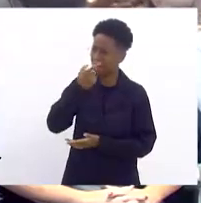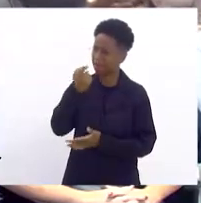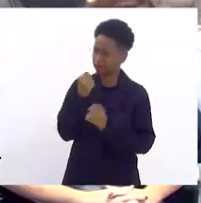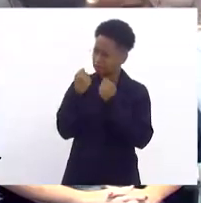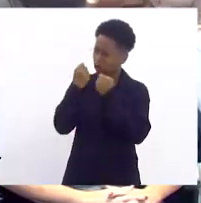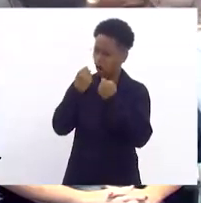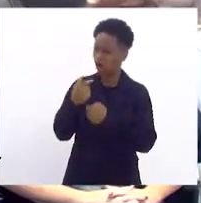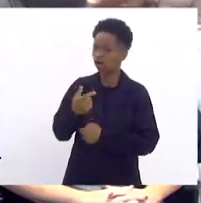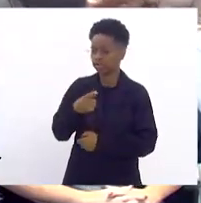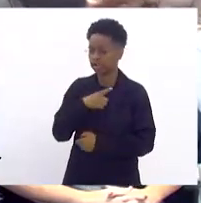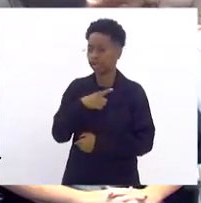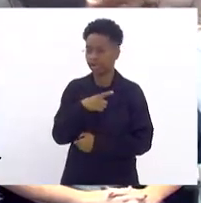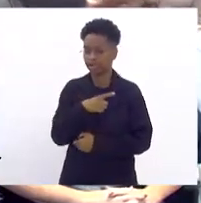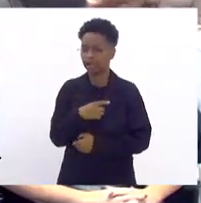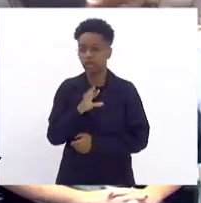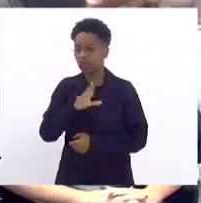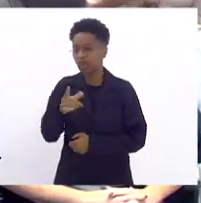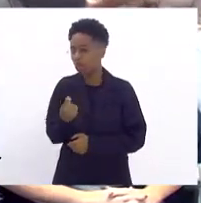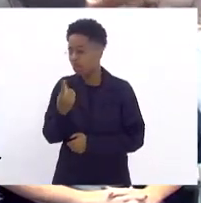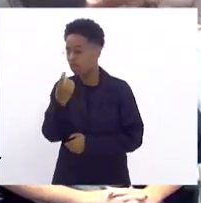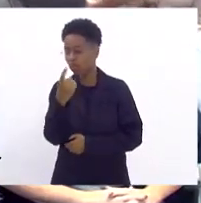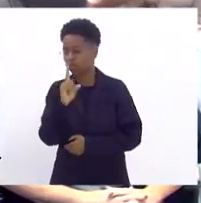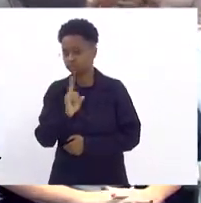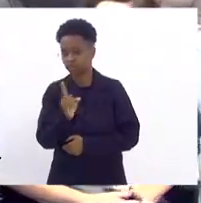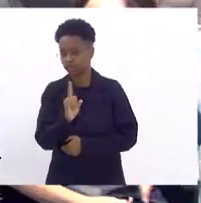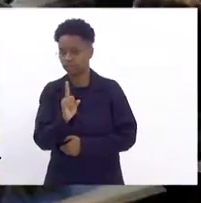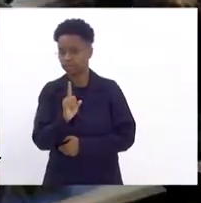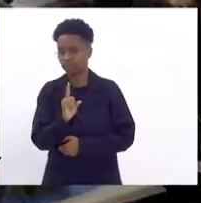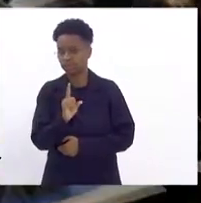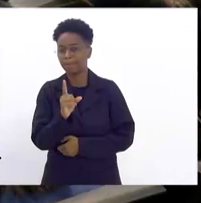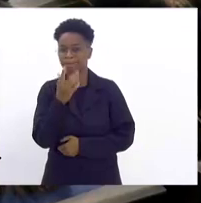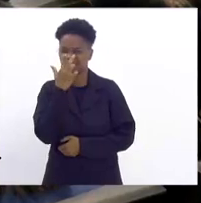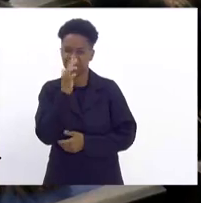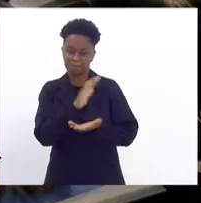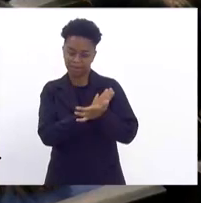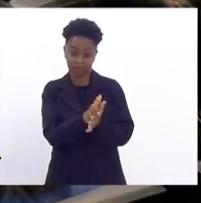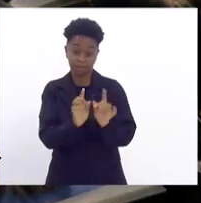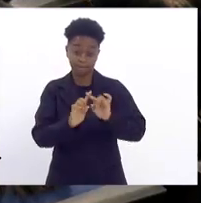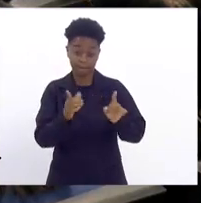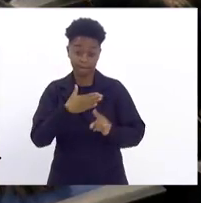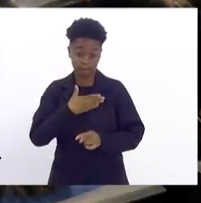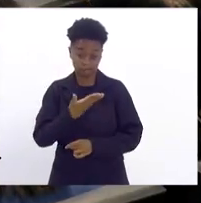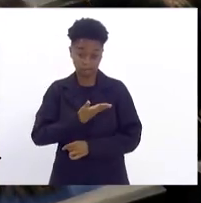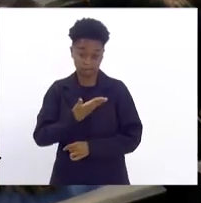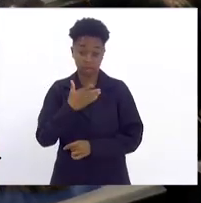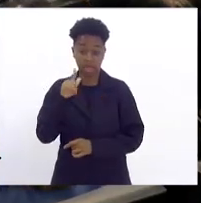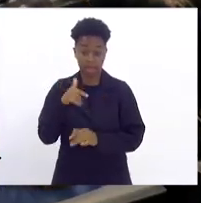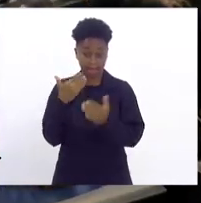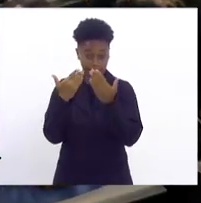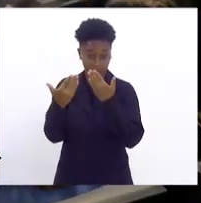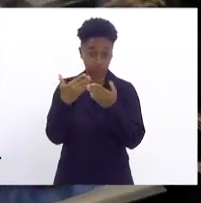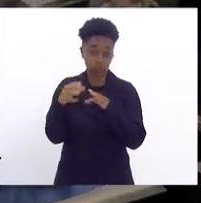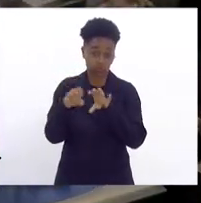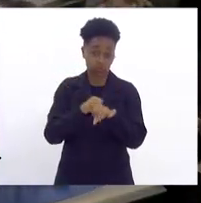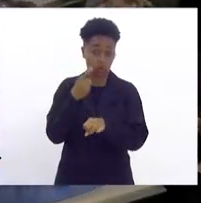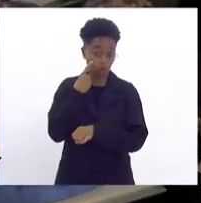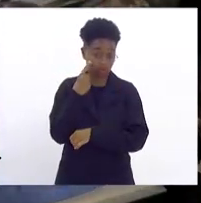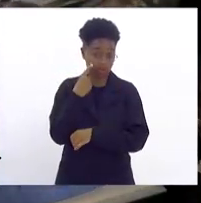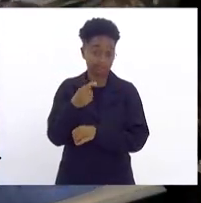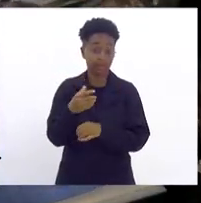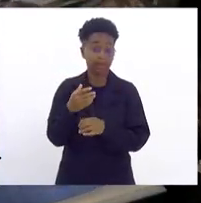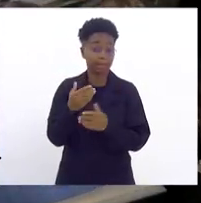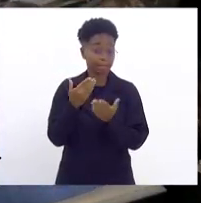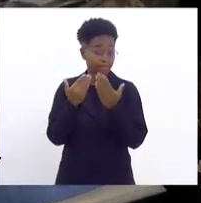eu não sou o único não inclusive o meu colega Gente esse até preconceito Eu tenho um amigo que é psicólogo agora olha só psicólogo